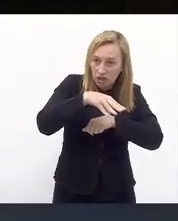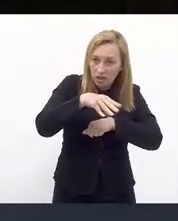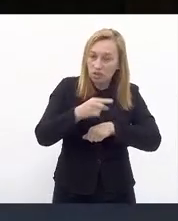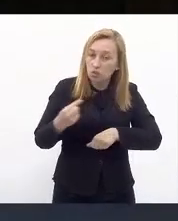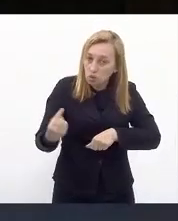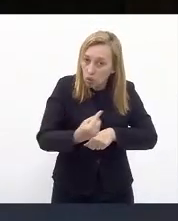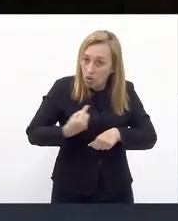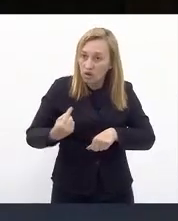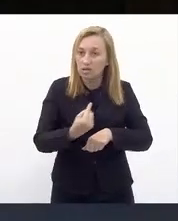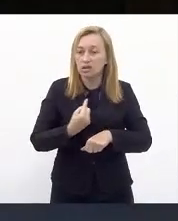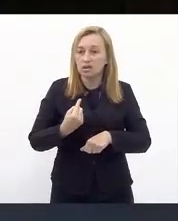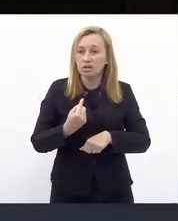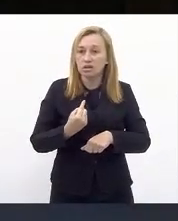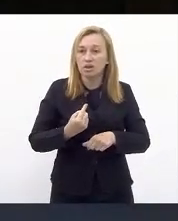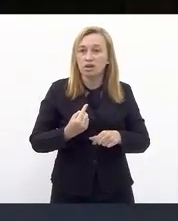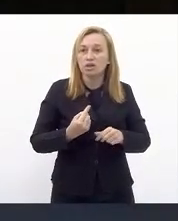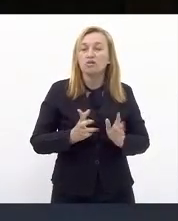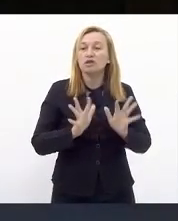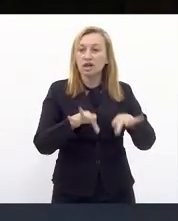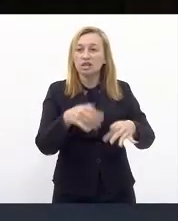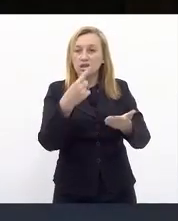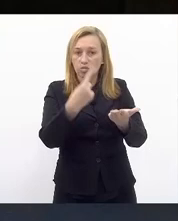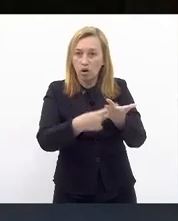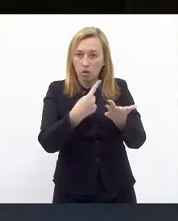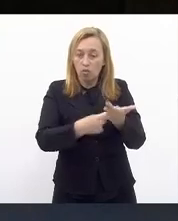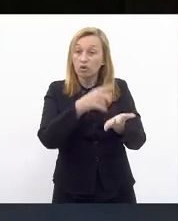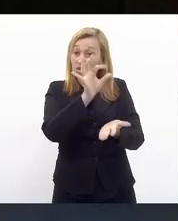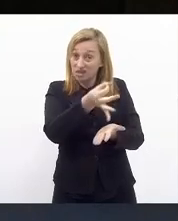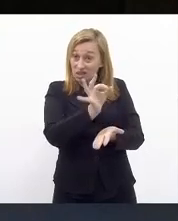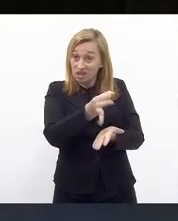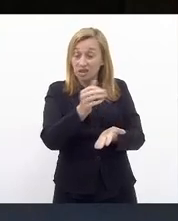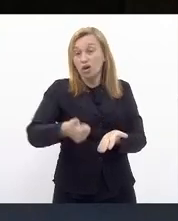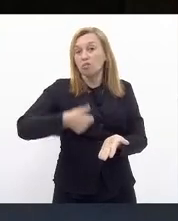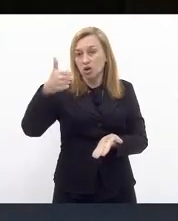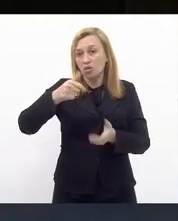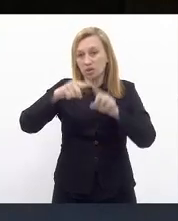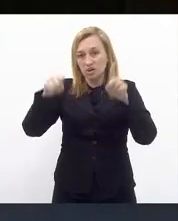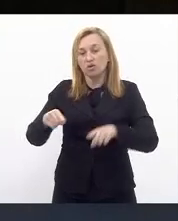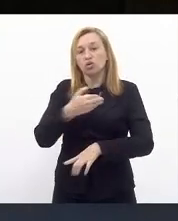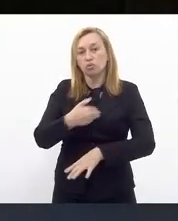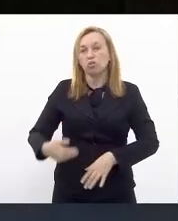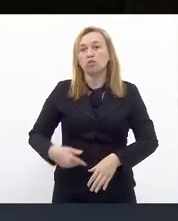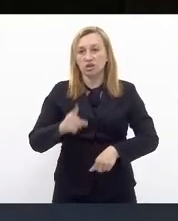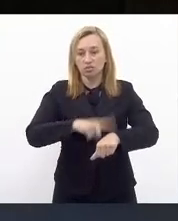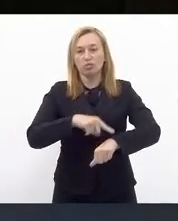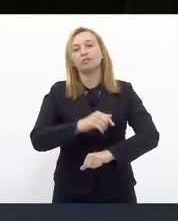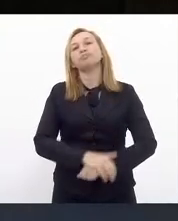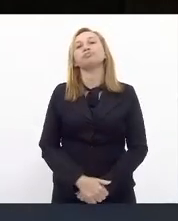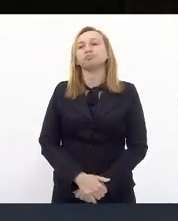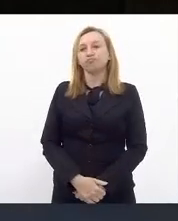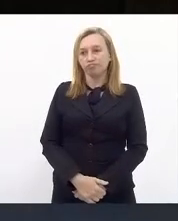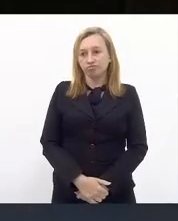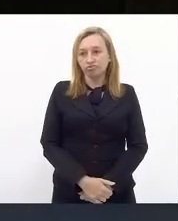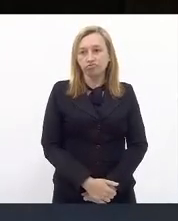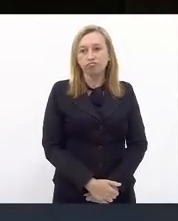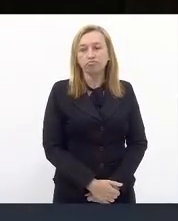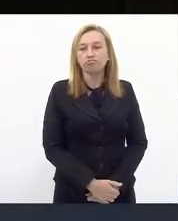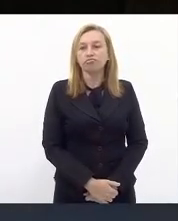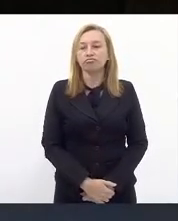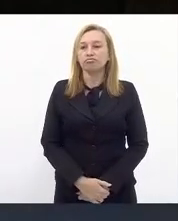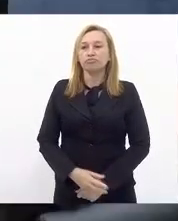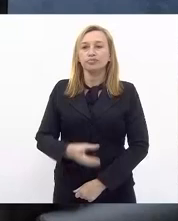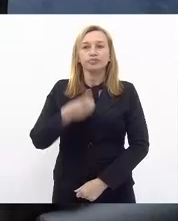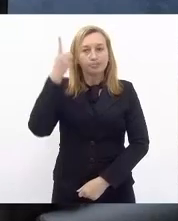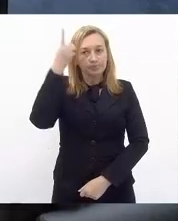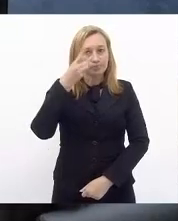nosso fechamos este acordo que tenho certeza que é o melhor para o servidor está bem nesse exato momento passa a palavra